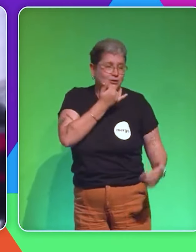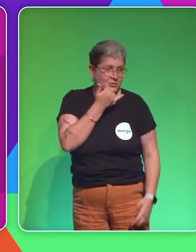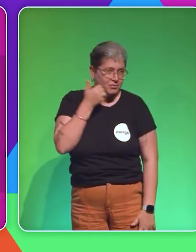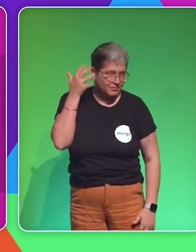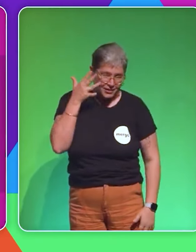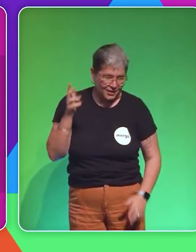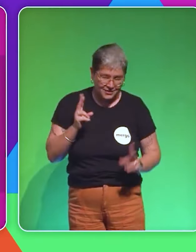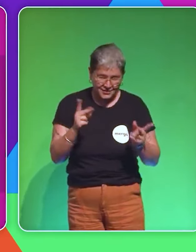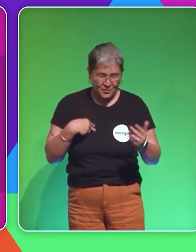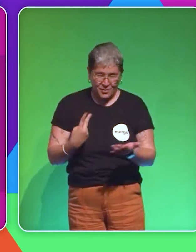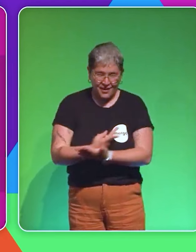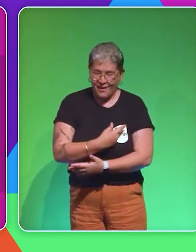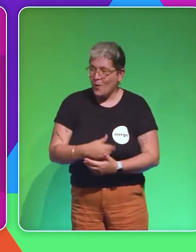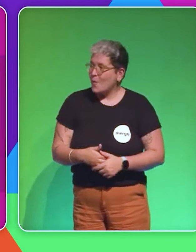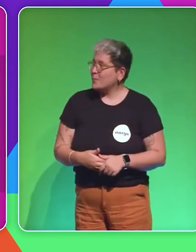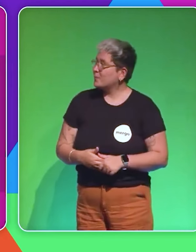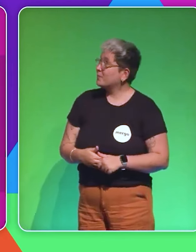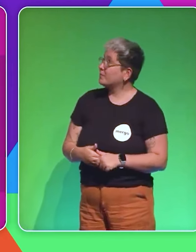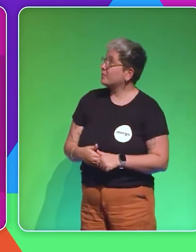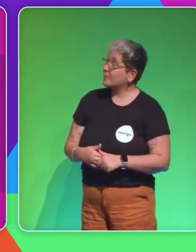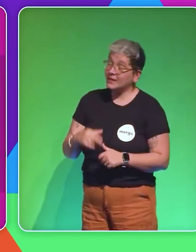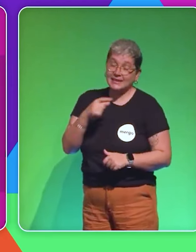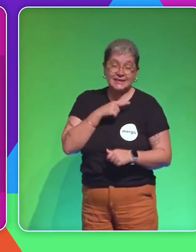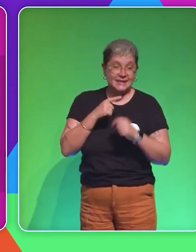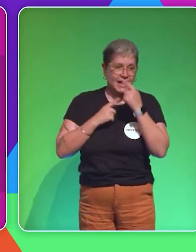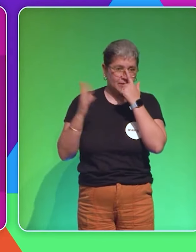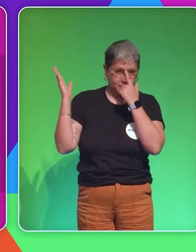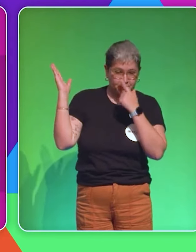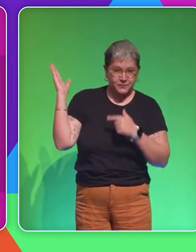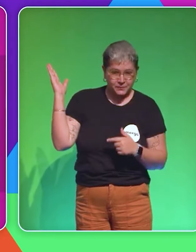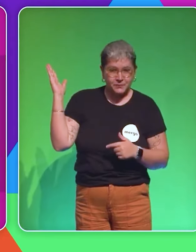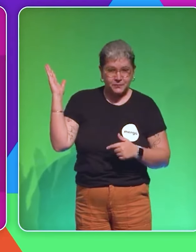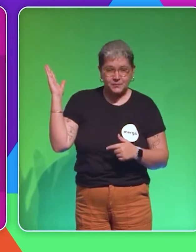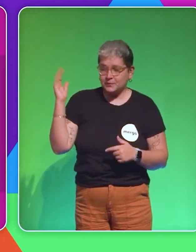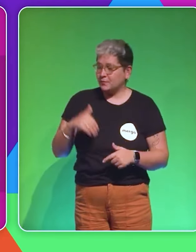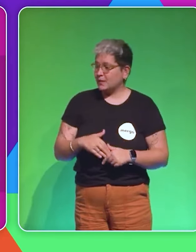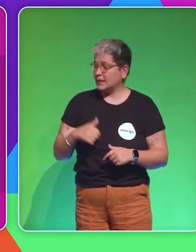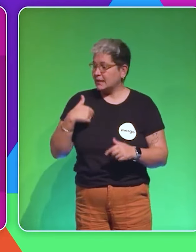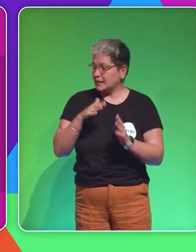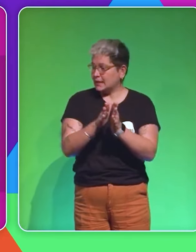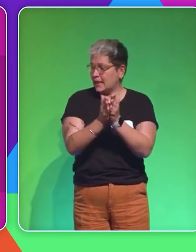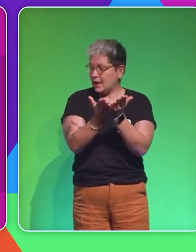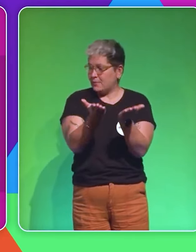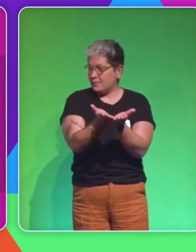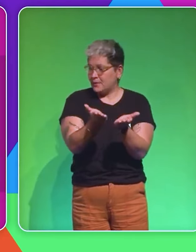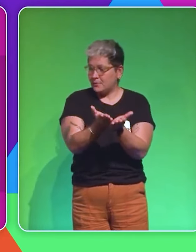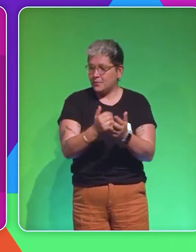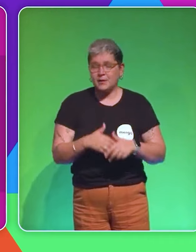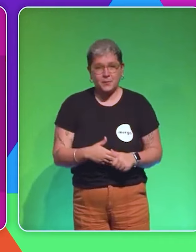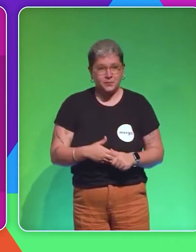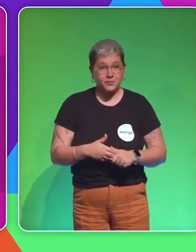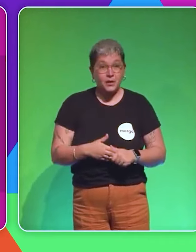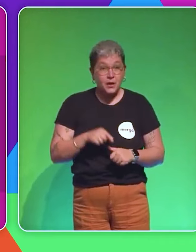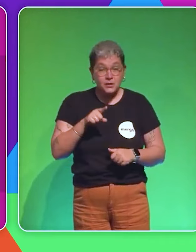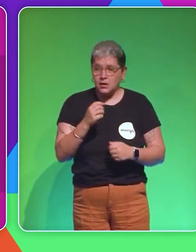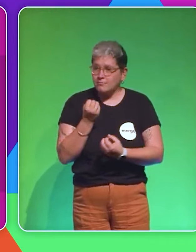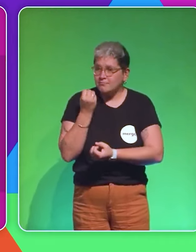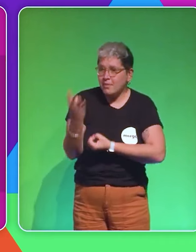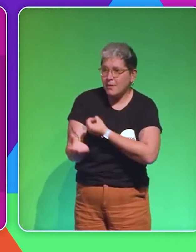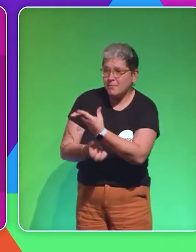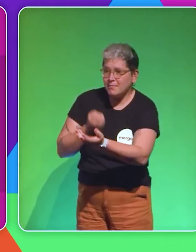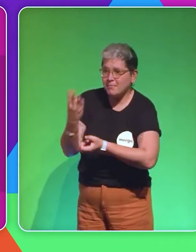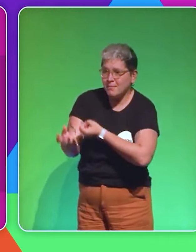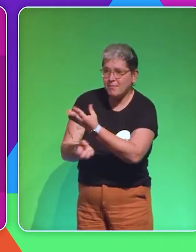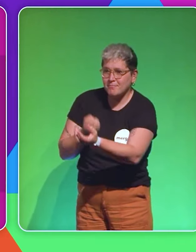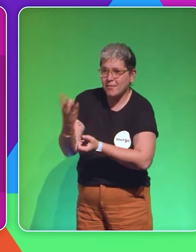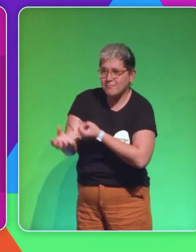doido eh tem essa essa passagem bíblica que eu gosto bastante que é a quem muito foi dado muito será